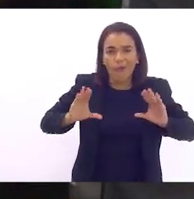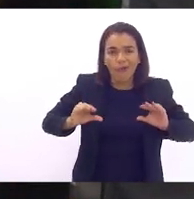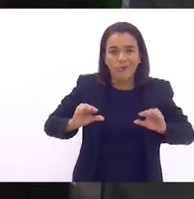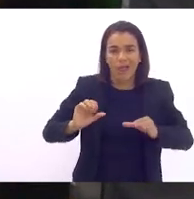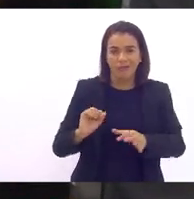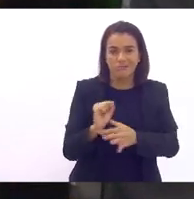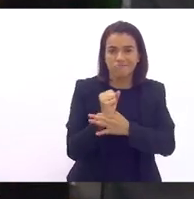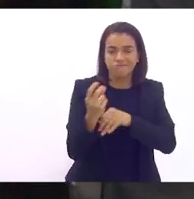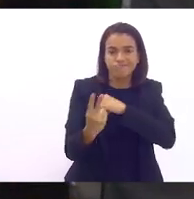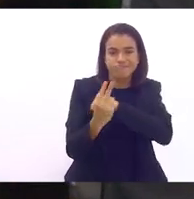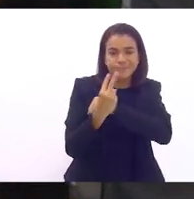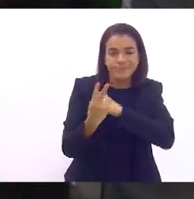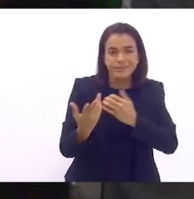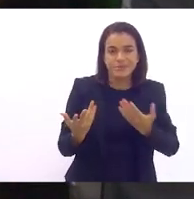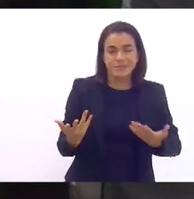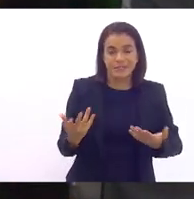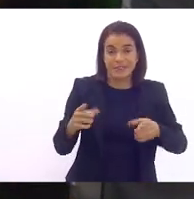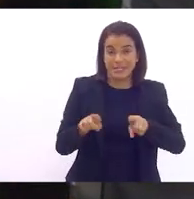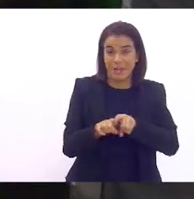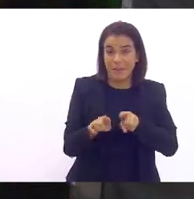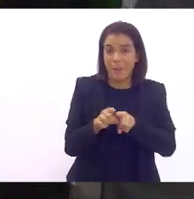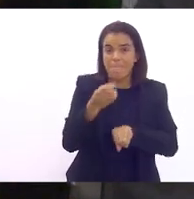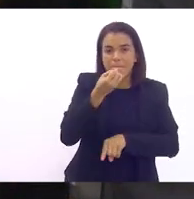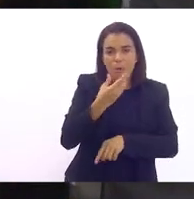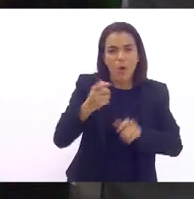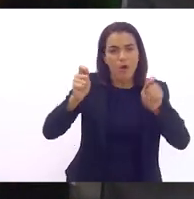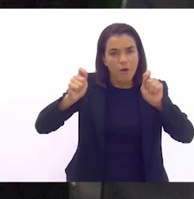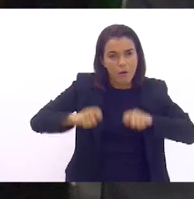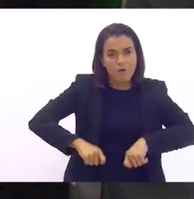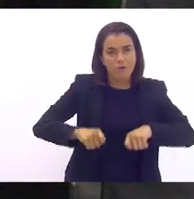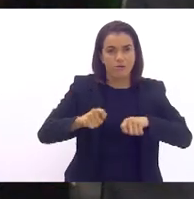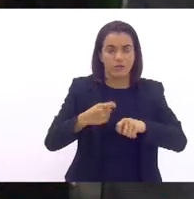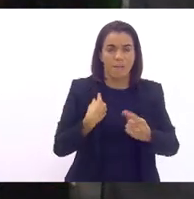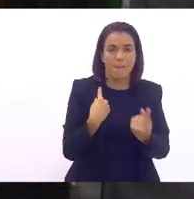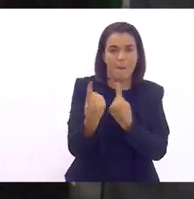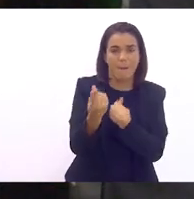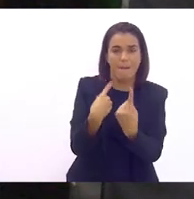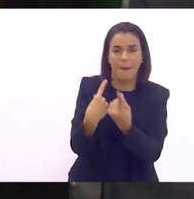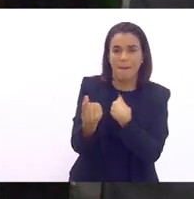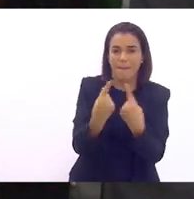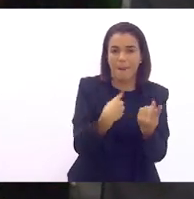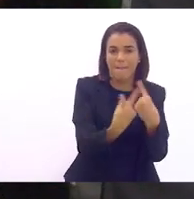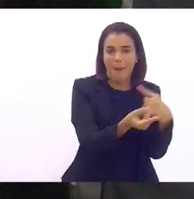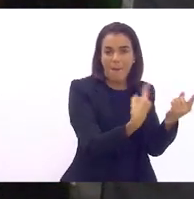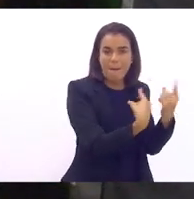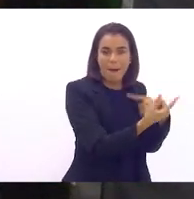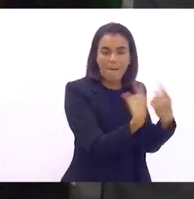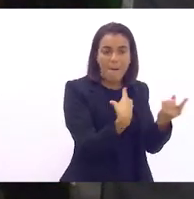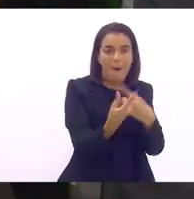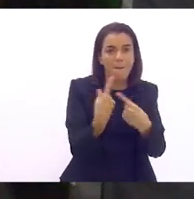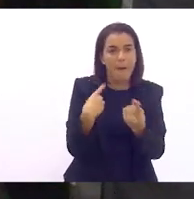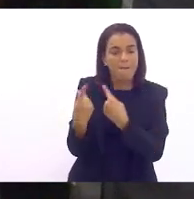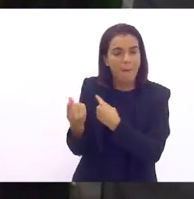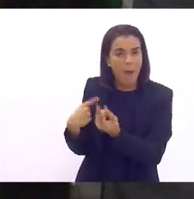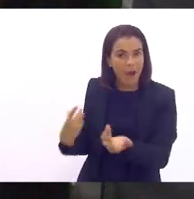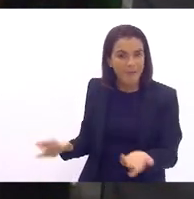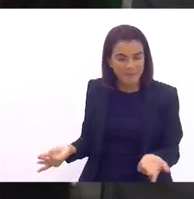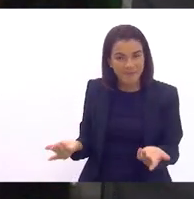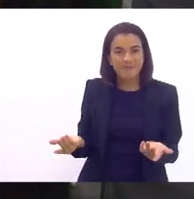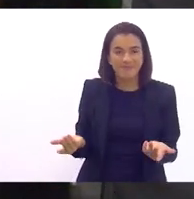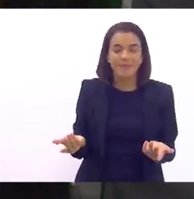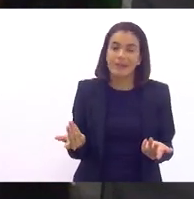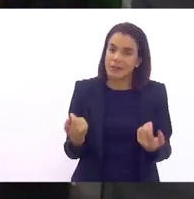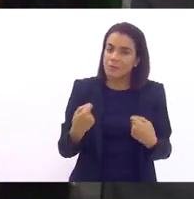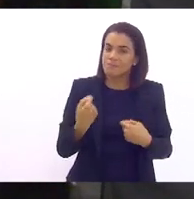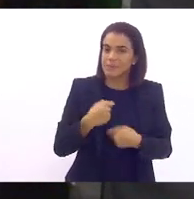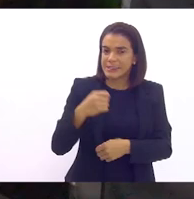segura e boas condições de ir e vir para essas pessoas né então isso tem